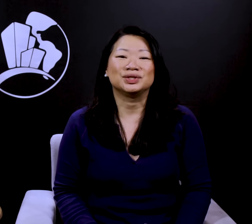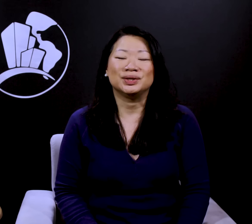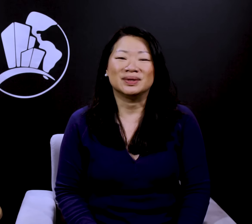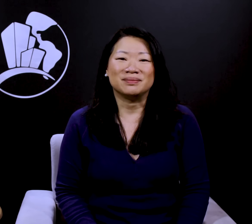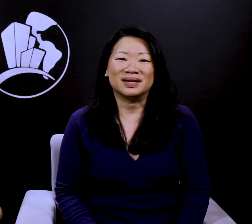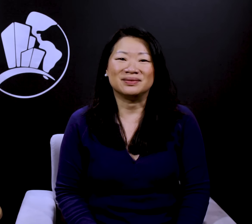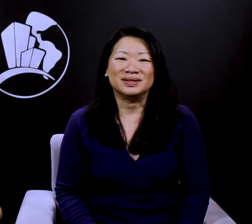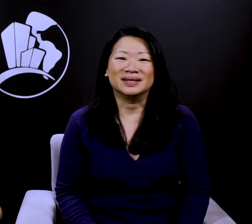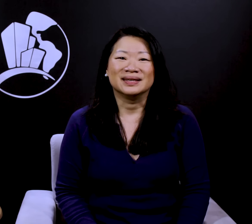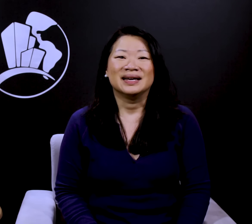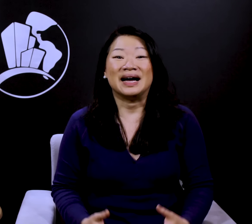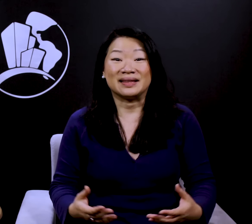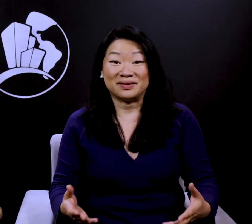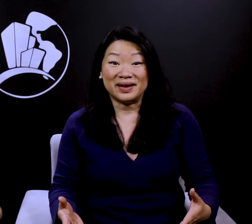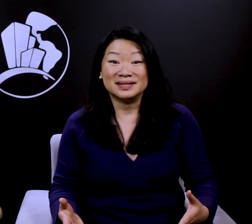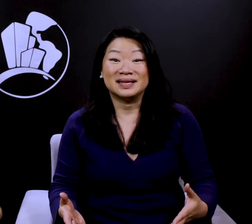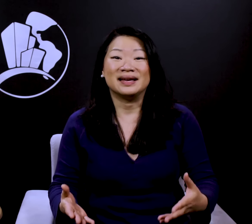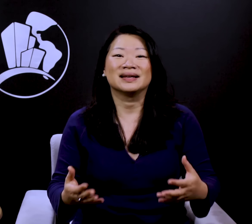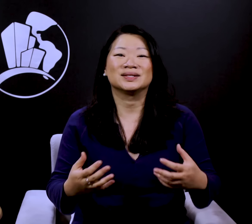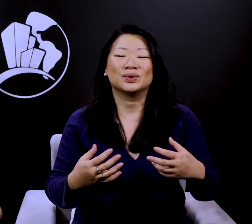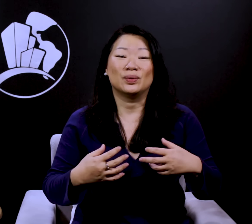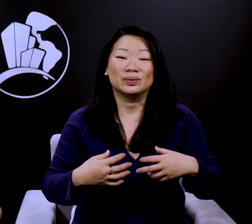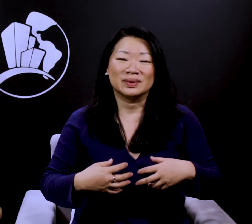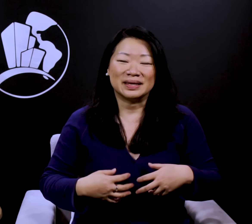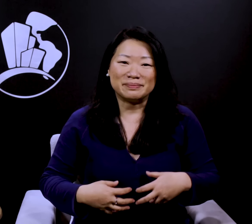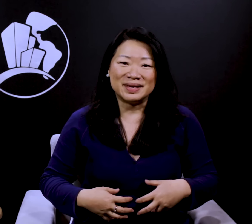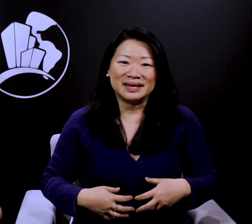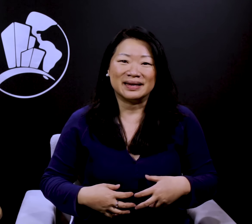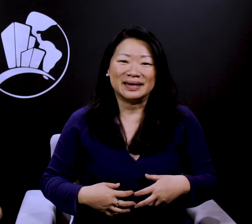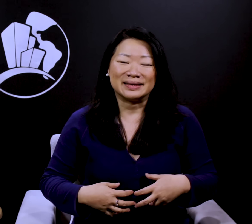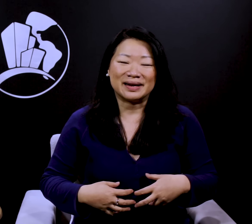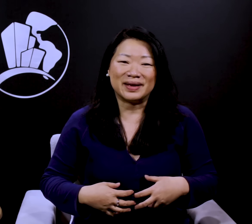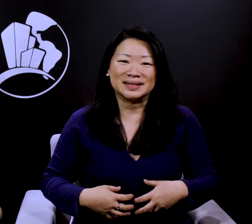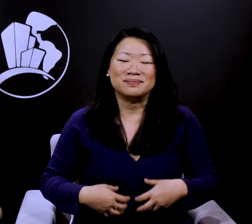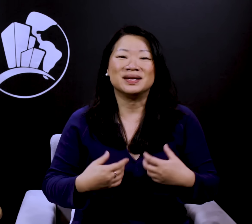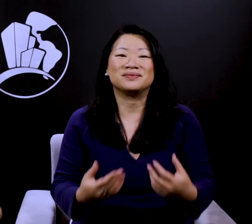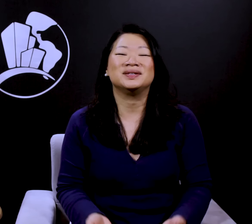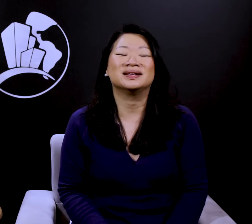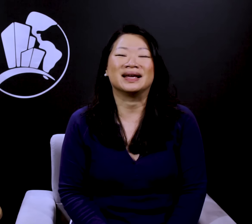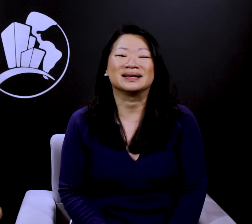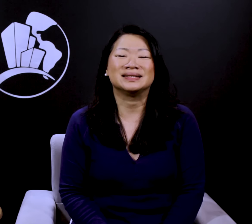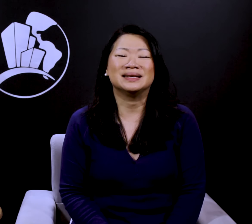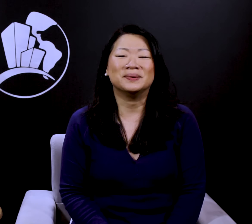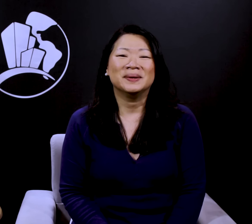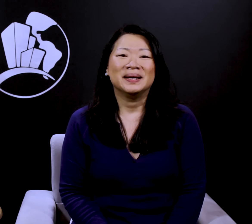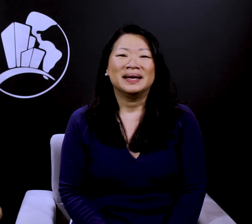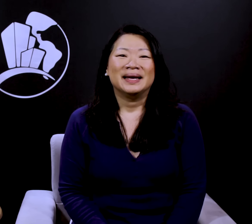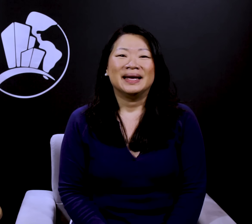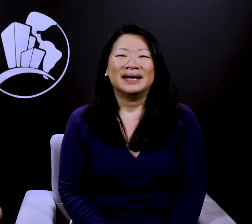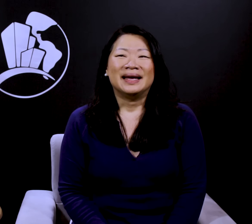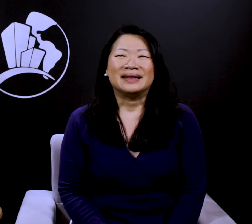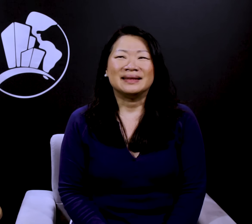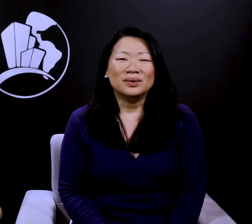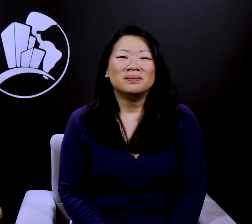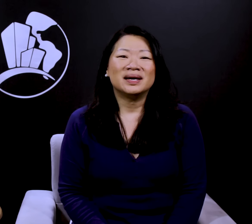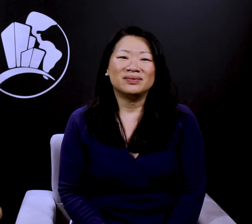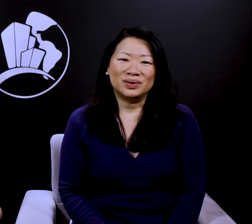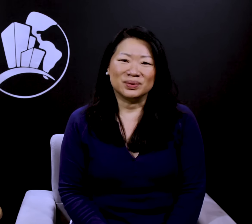tem agido na minha vida, através delas ou através da minha vida nelas. Então, é